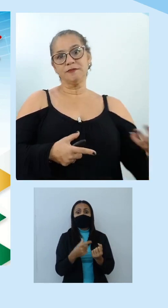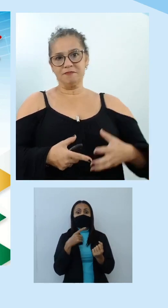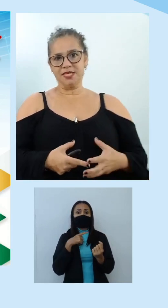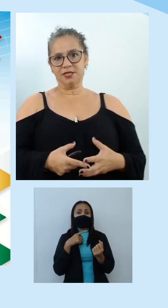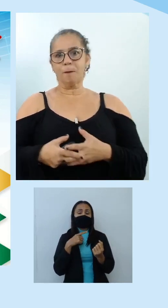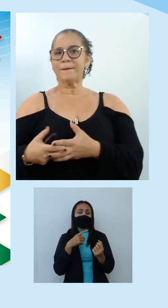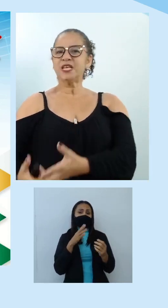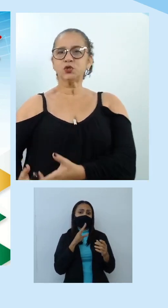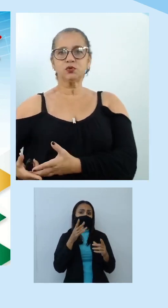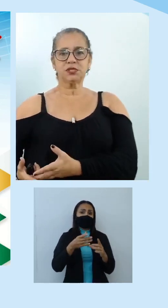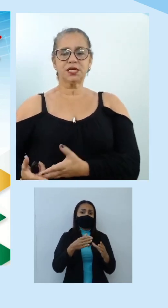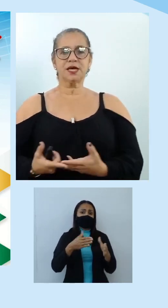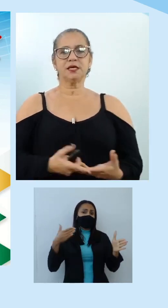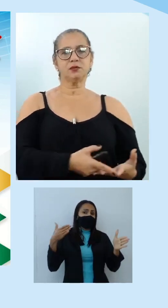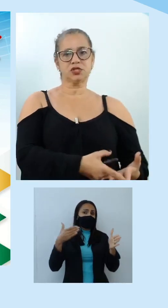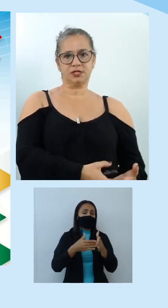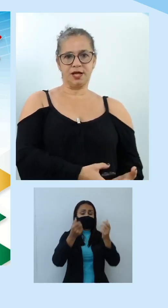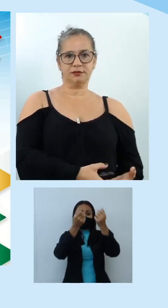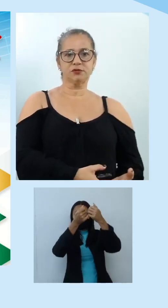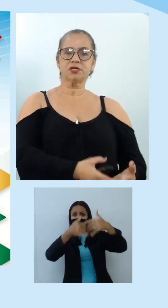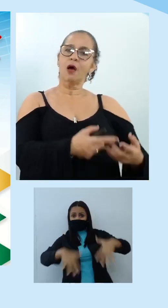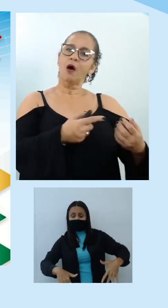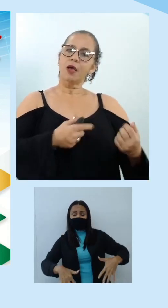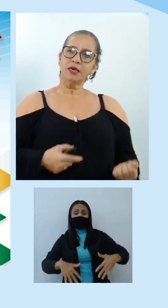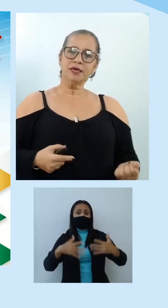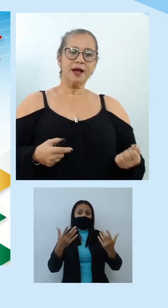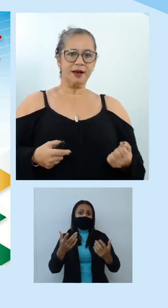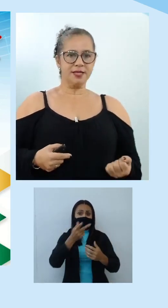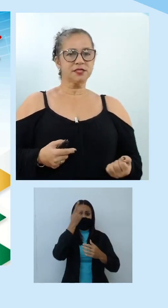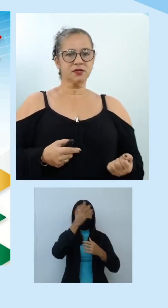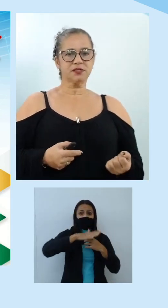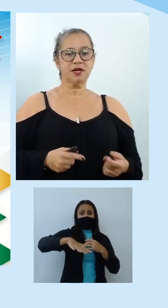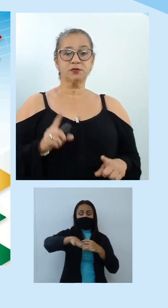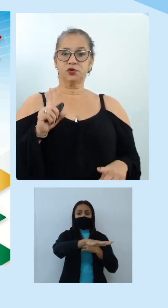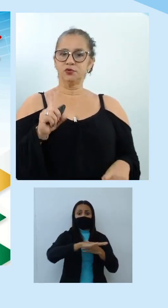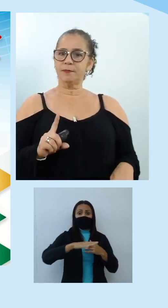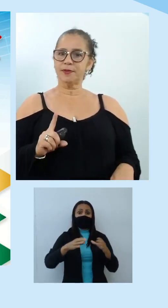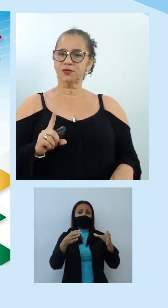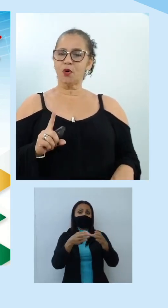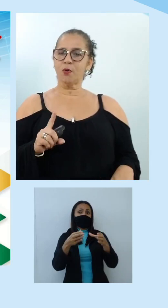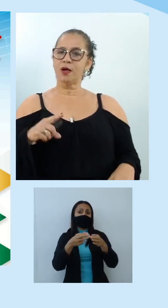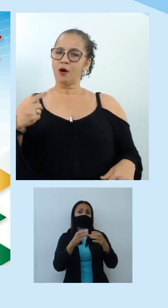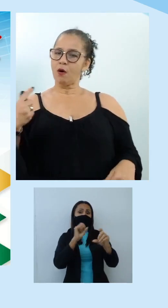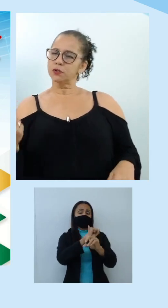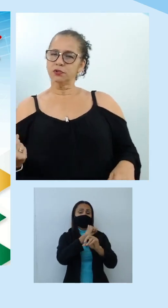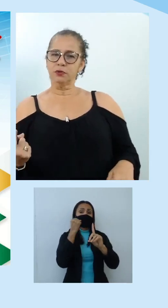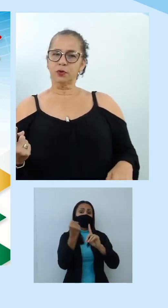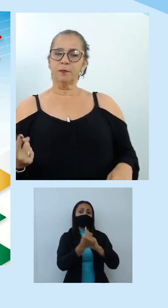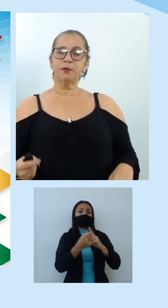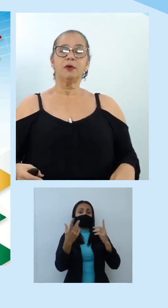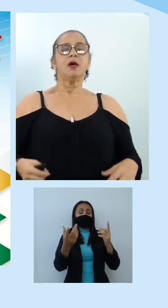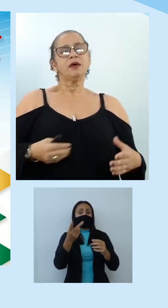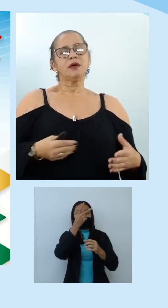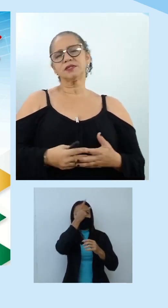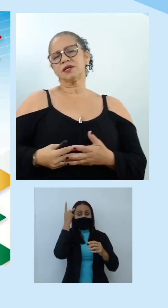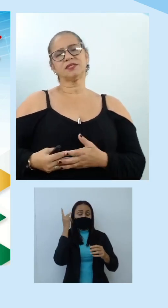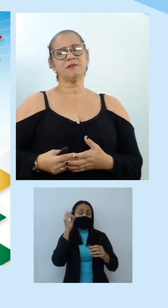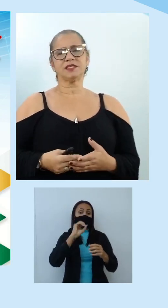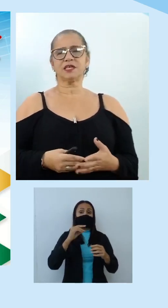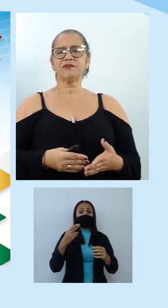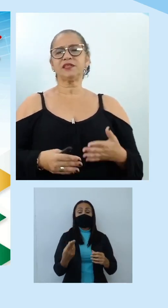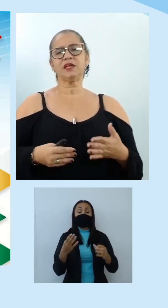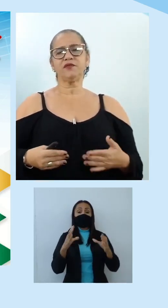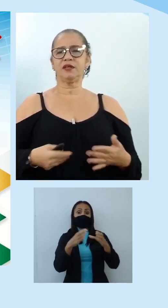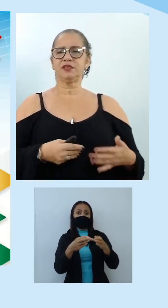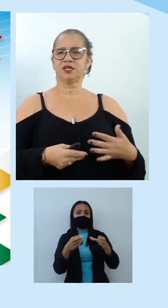ou limita ou prejudica ainda o status e a classe social de uma pessoa ou de um grupo e,